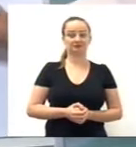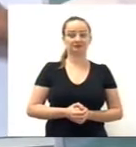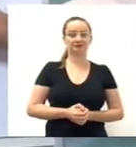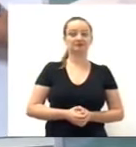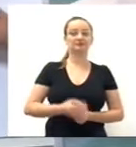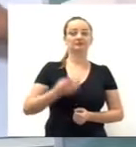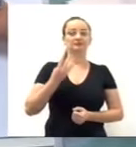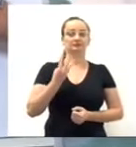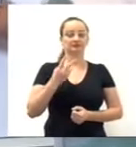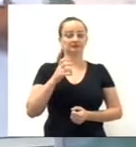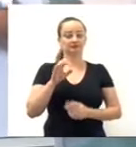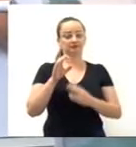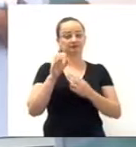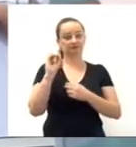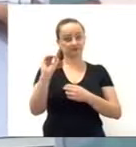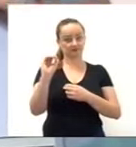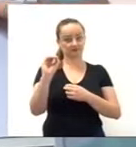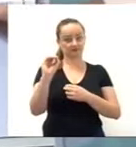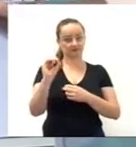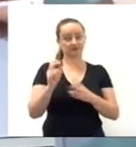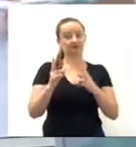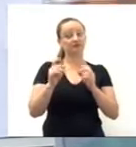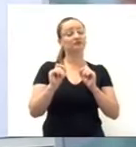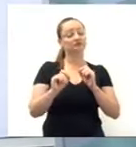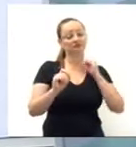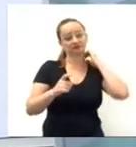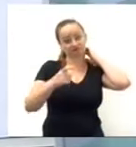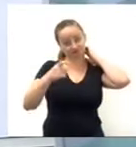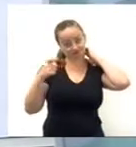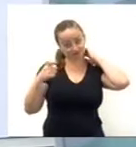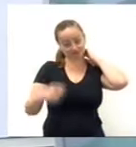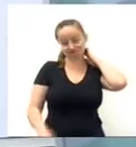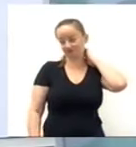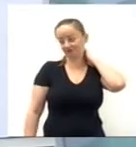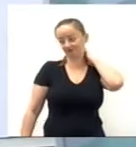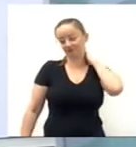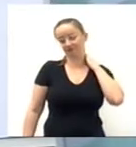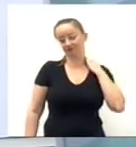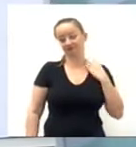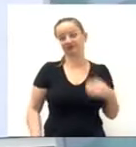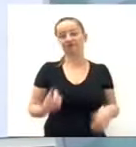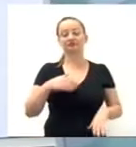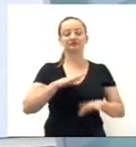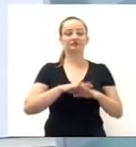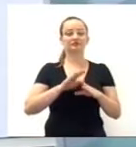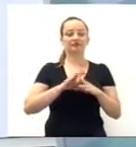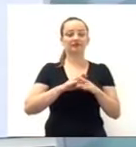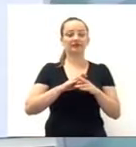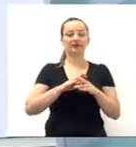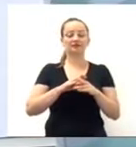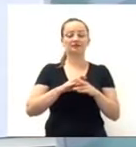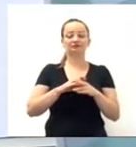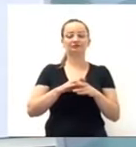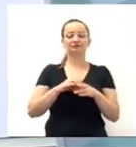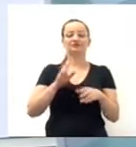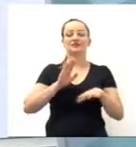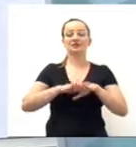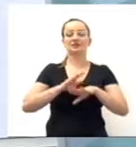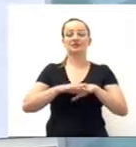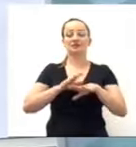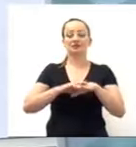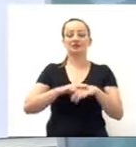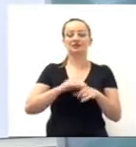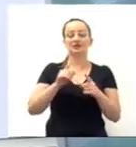45 graus equivale a quanto? A x. Eu vou fazer uma regrinha de 3 e vou encontrar